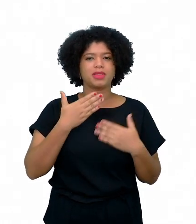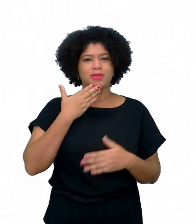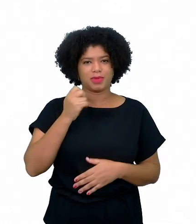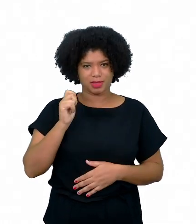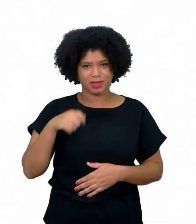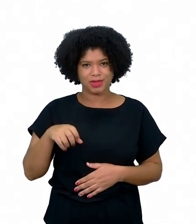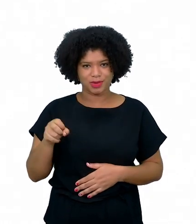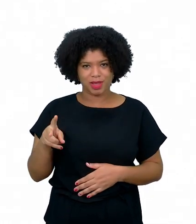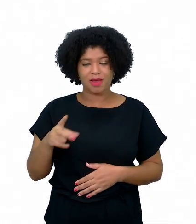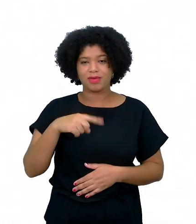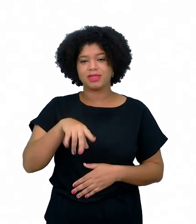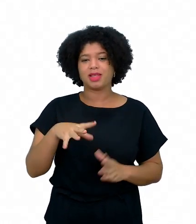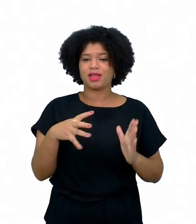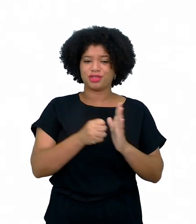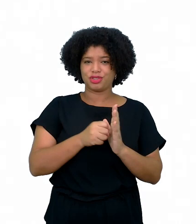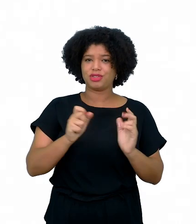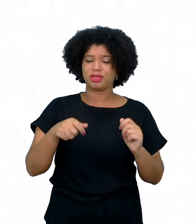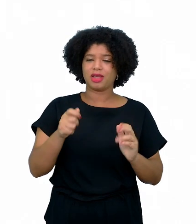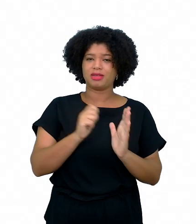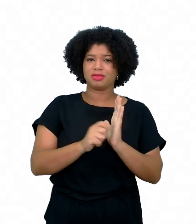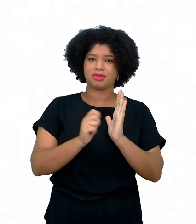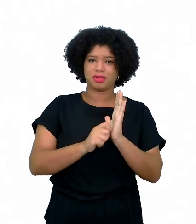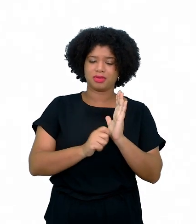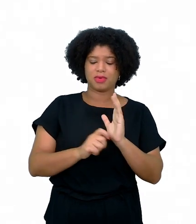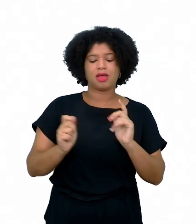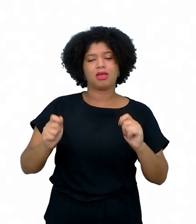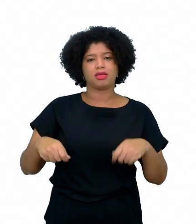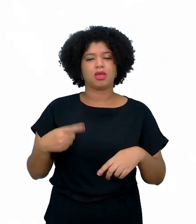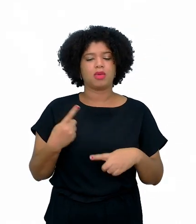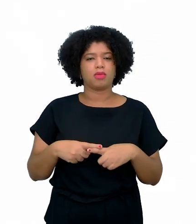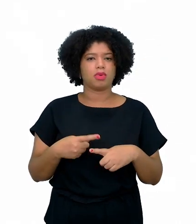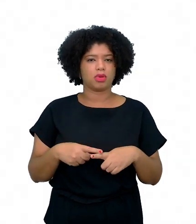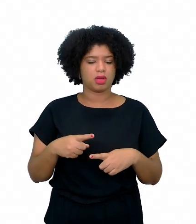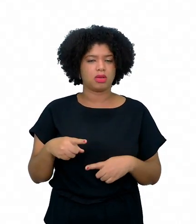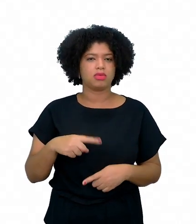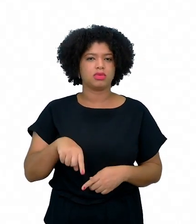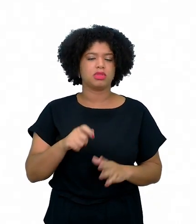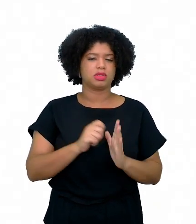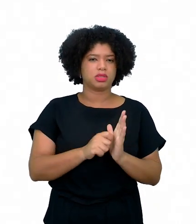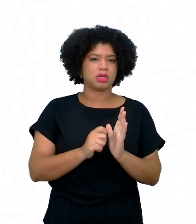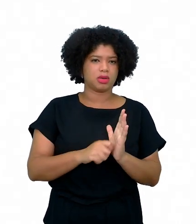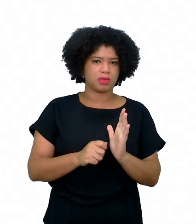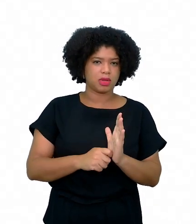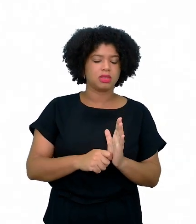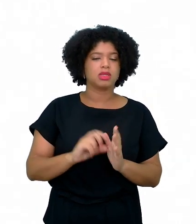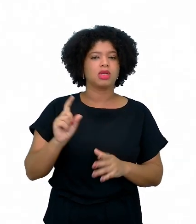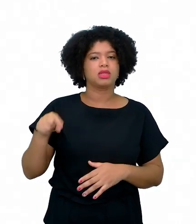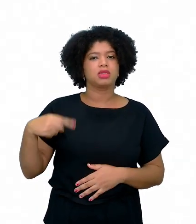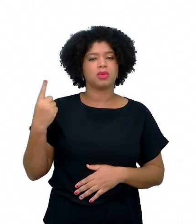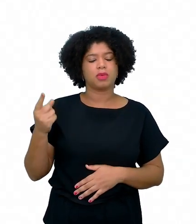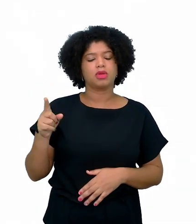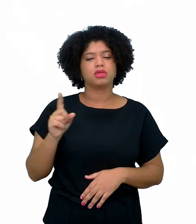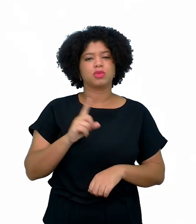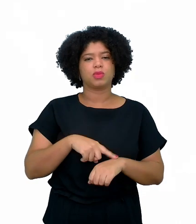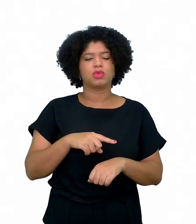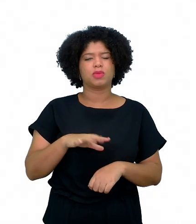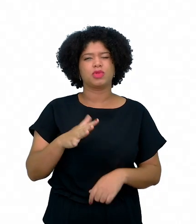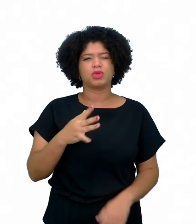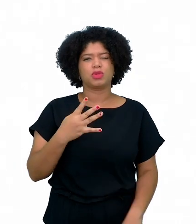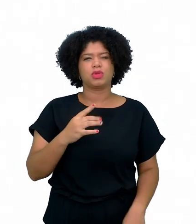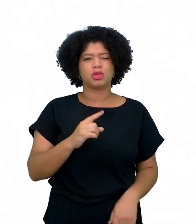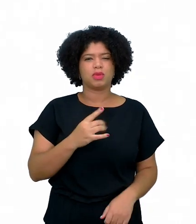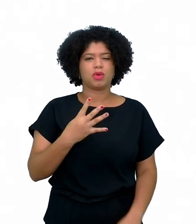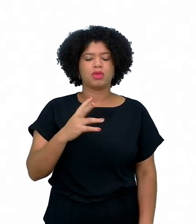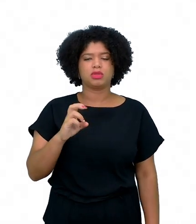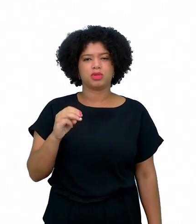bom? Registrem, escrevam, porque esse registro de vocês de hoje, e depois desse momento, os 45 minutos